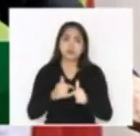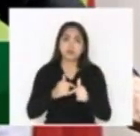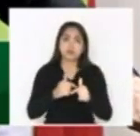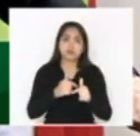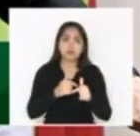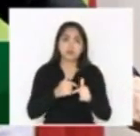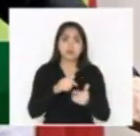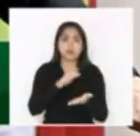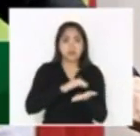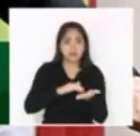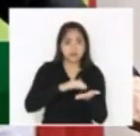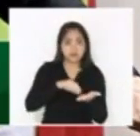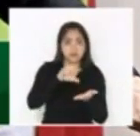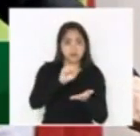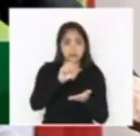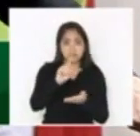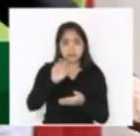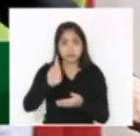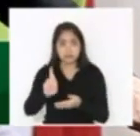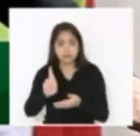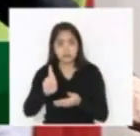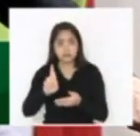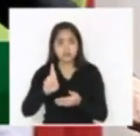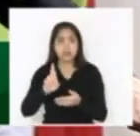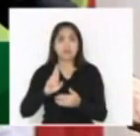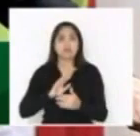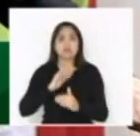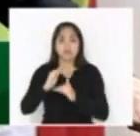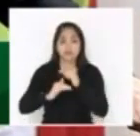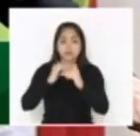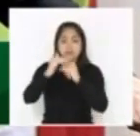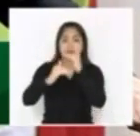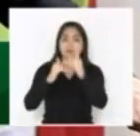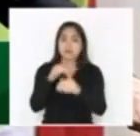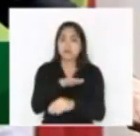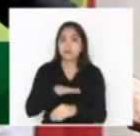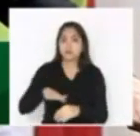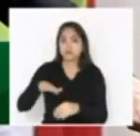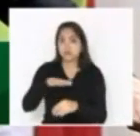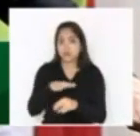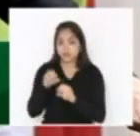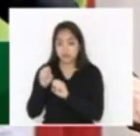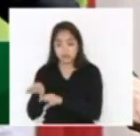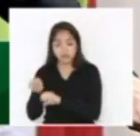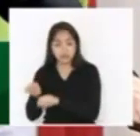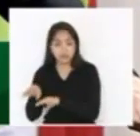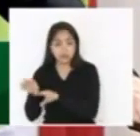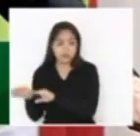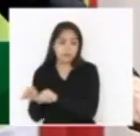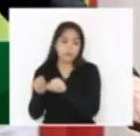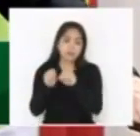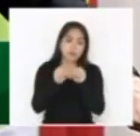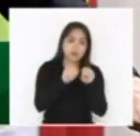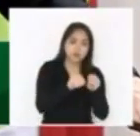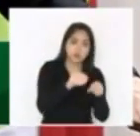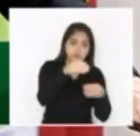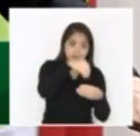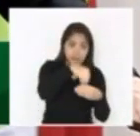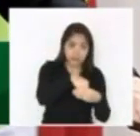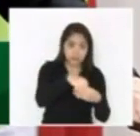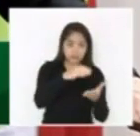da Educação, a gerência da educação, ela se deslocou para dentro da